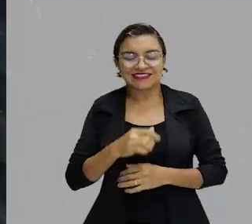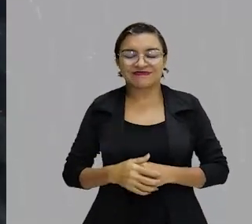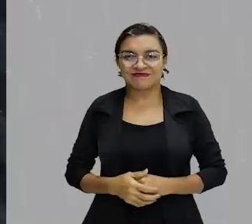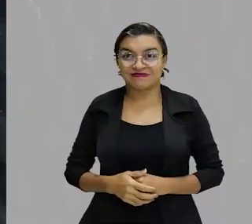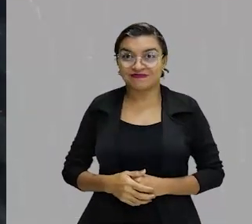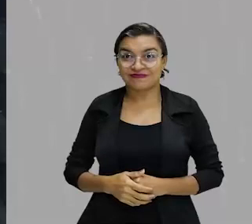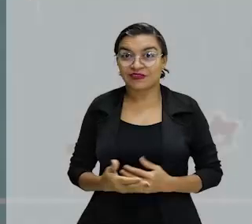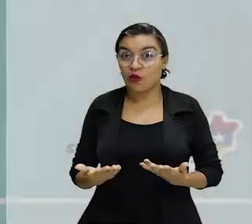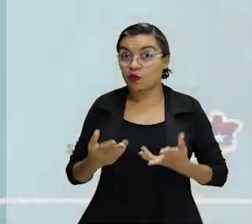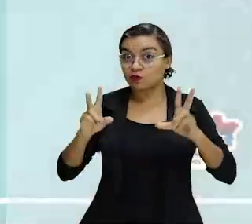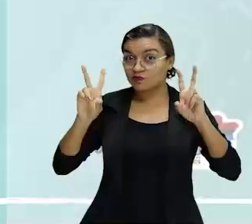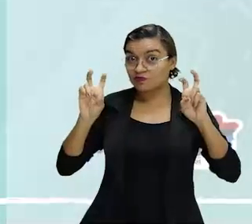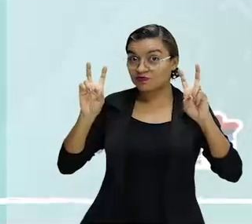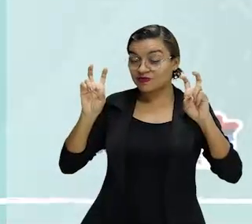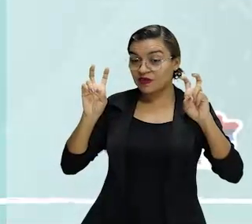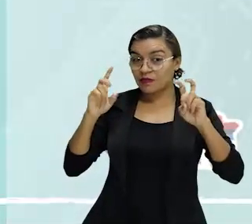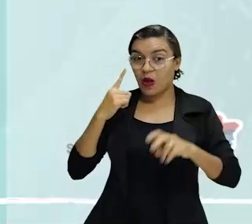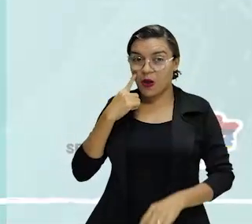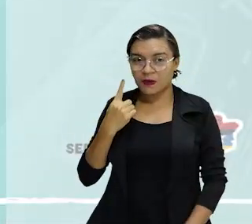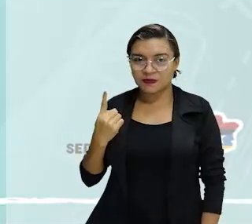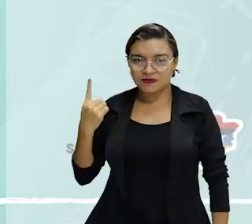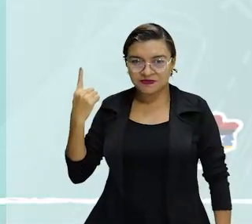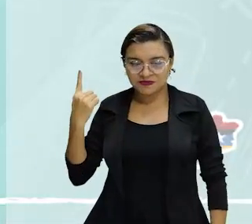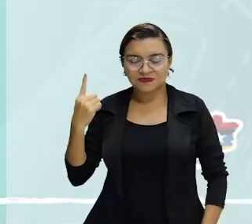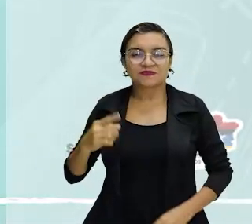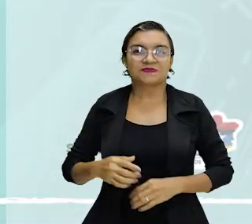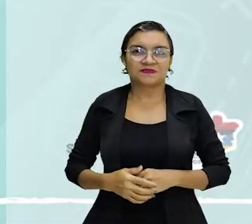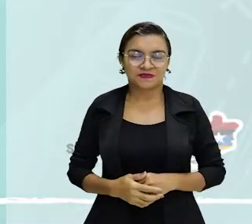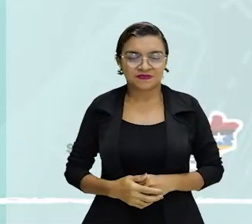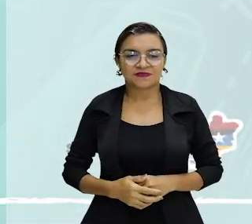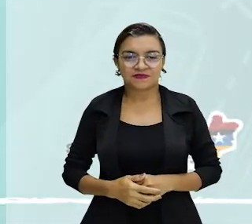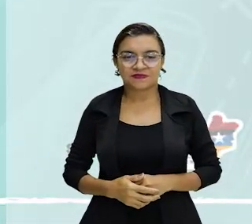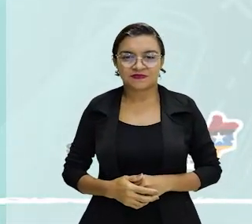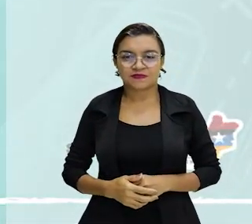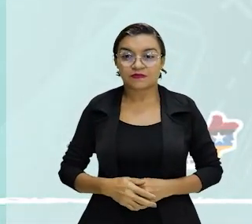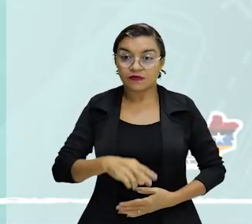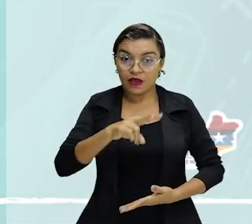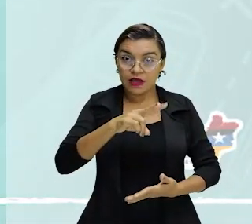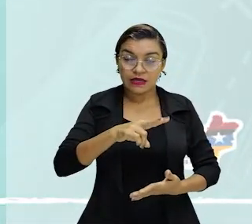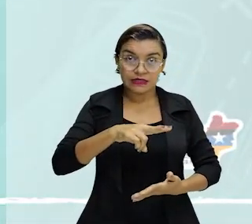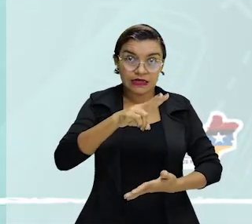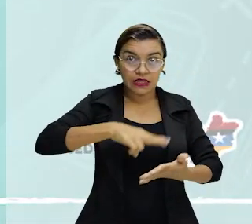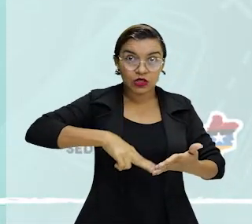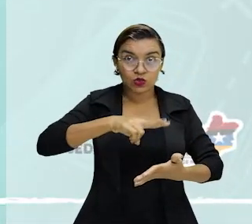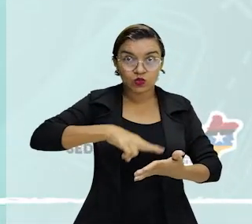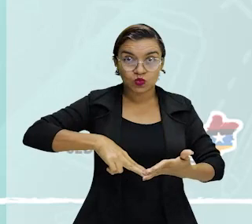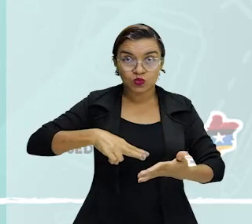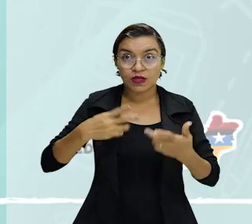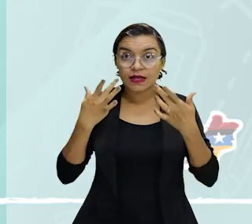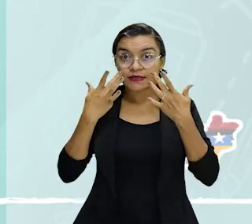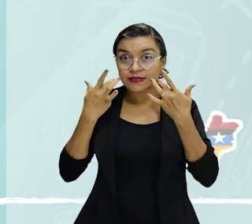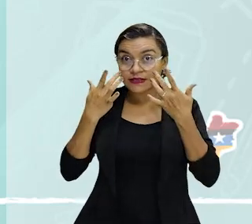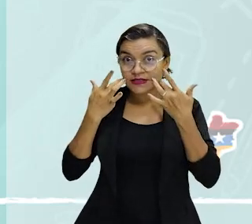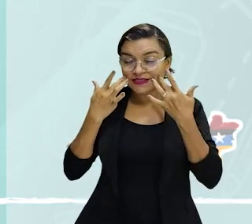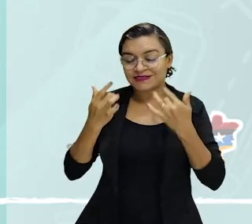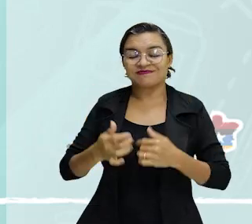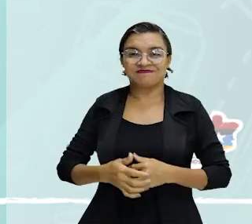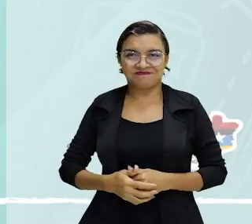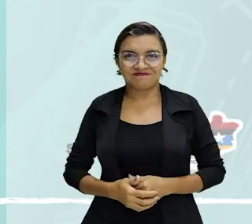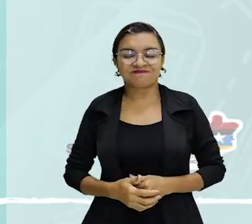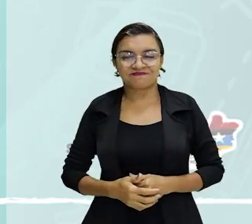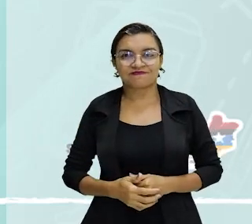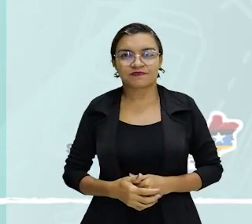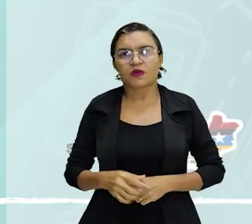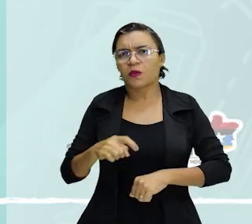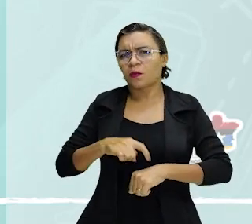nós vamos falar de reading plays, ou seja, nós vamos falar de leitura de peças teatrais. Tá? Quando a